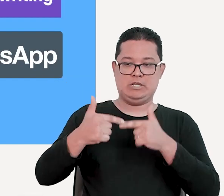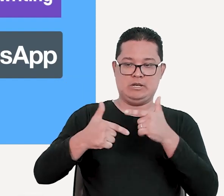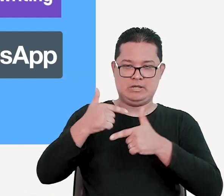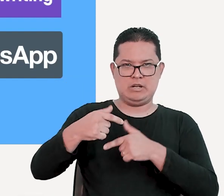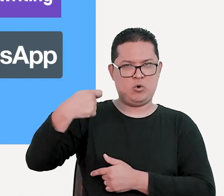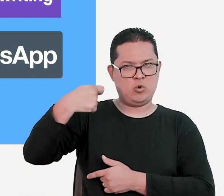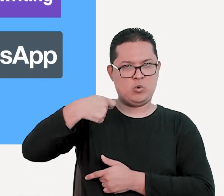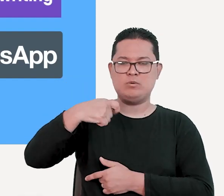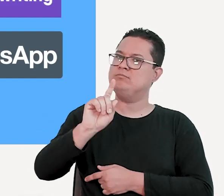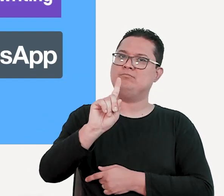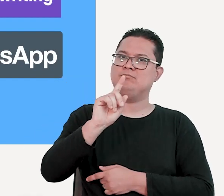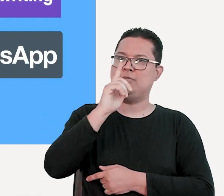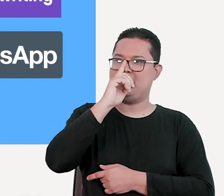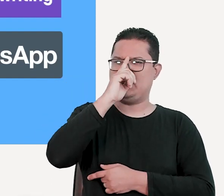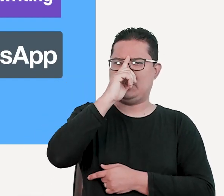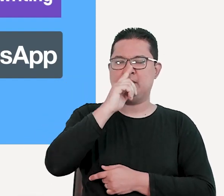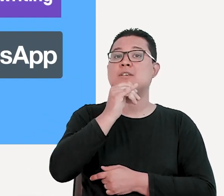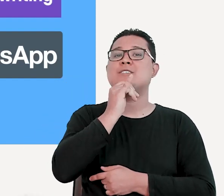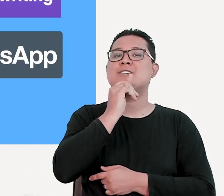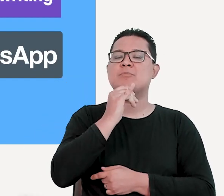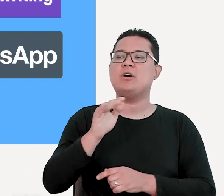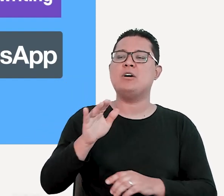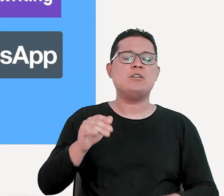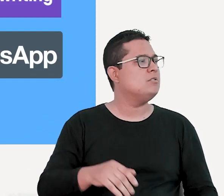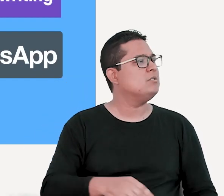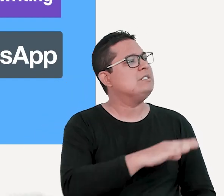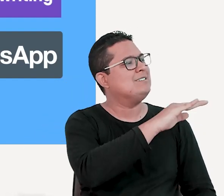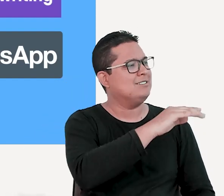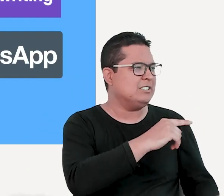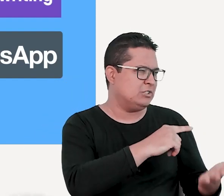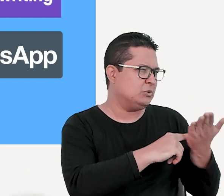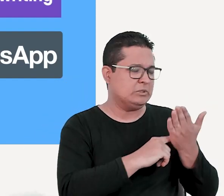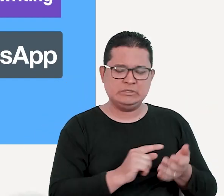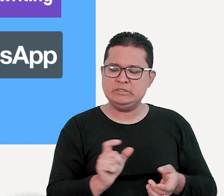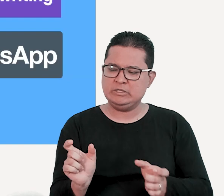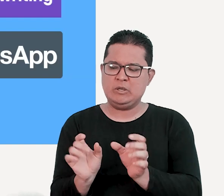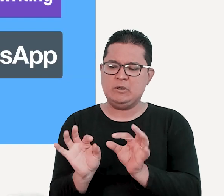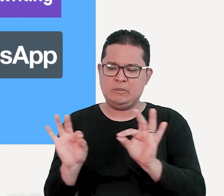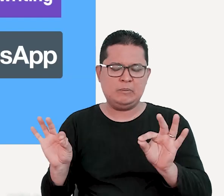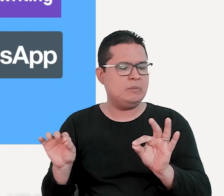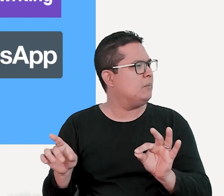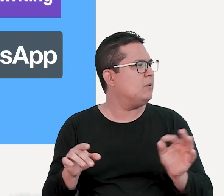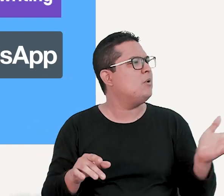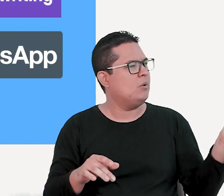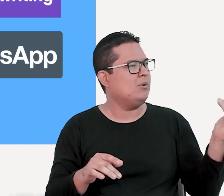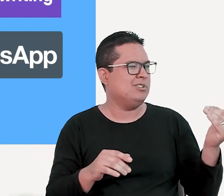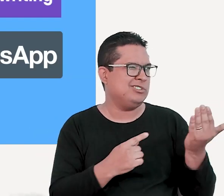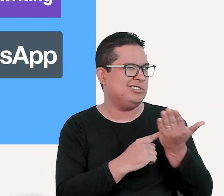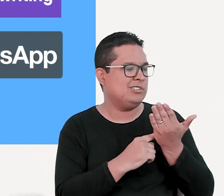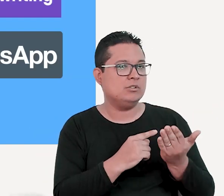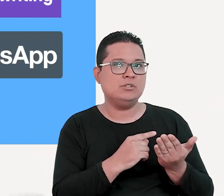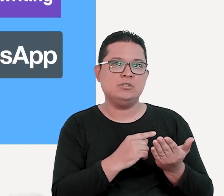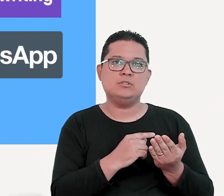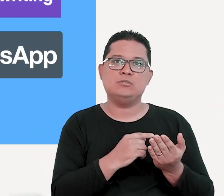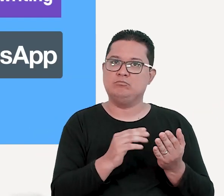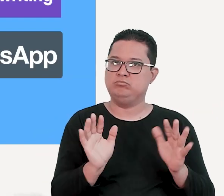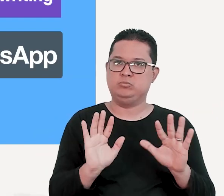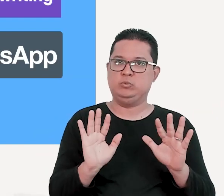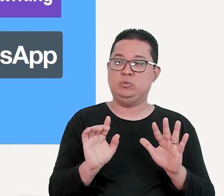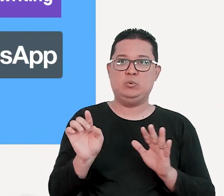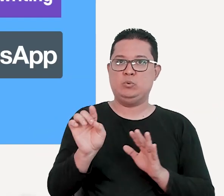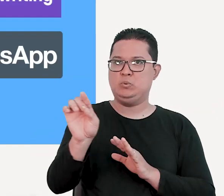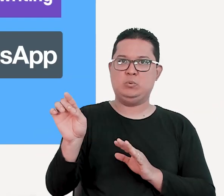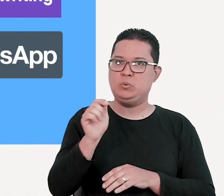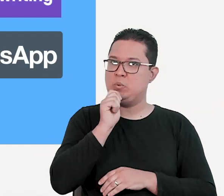eu só faço o UX mesmo. Mesmo as pesquisas na minha empresa, eu não faço. Às vezes eu dou uma ajuda para o pessoal